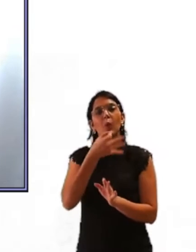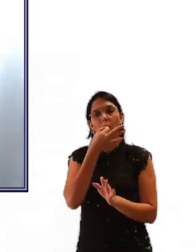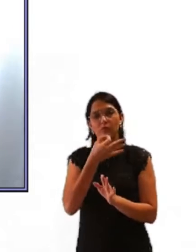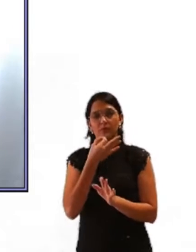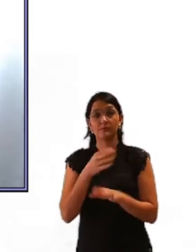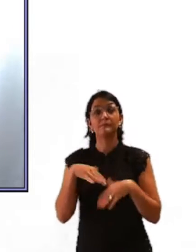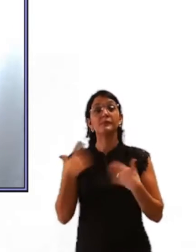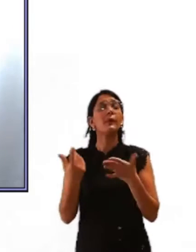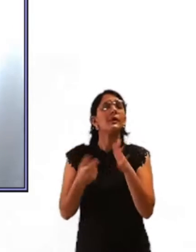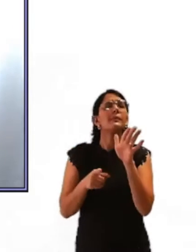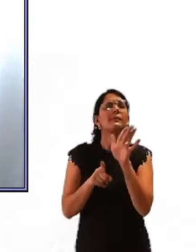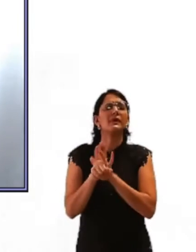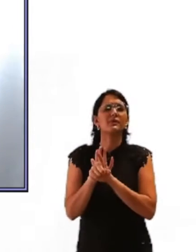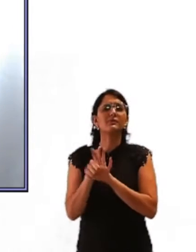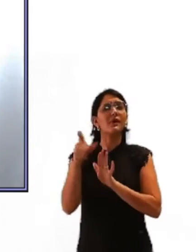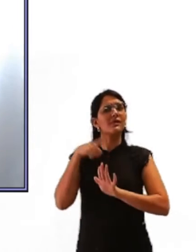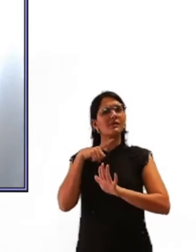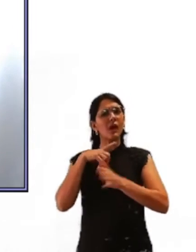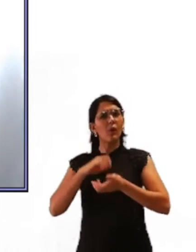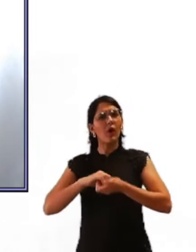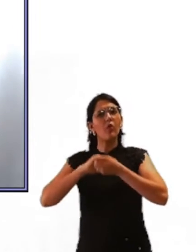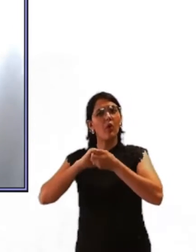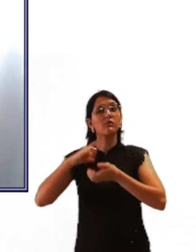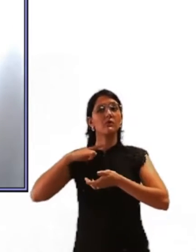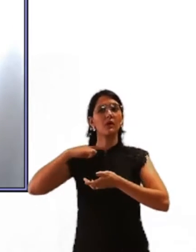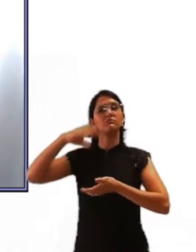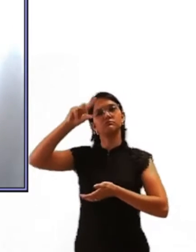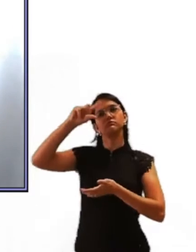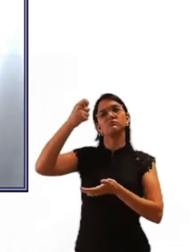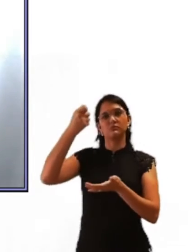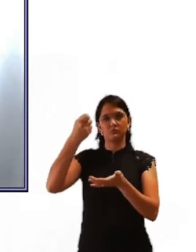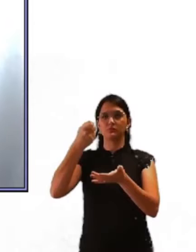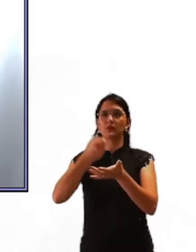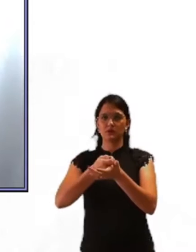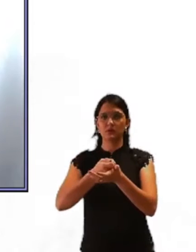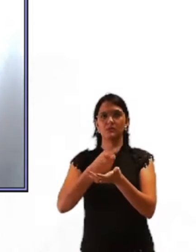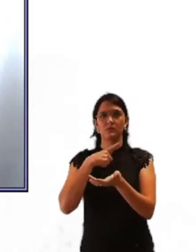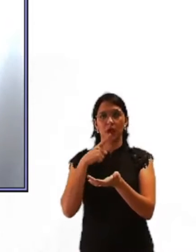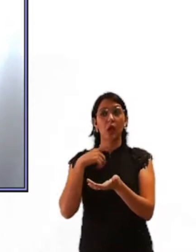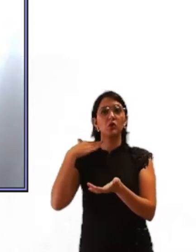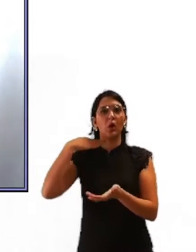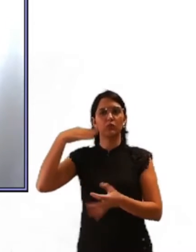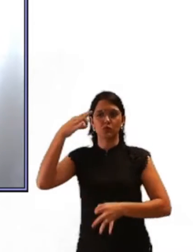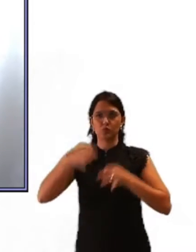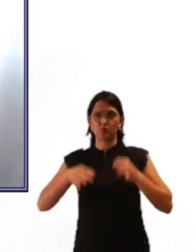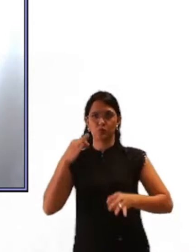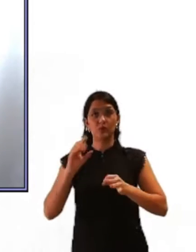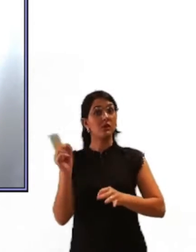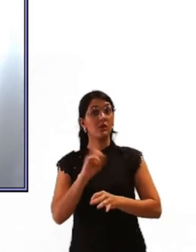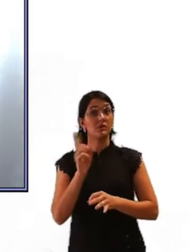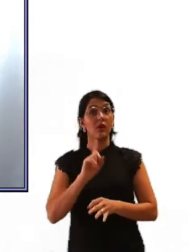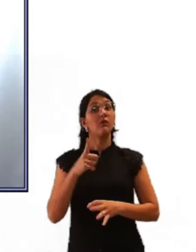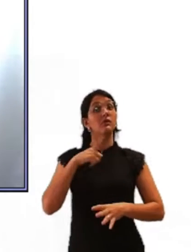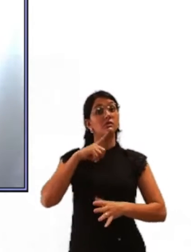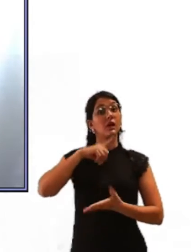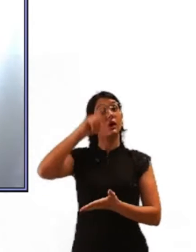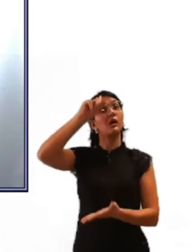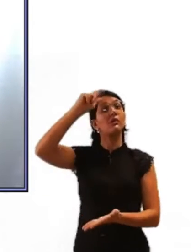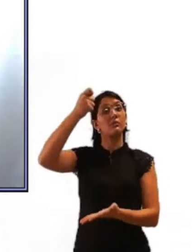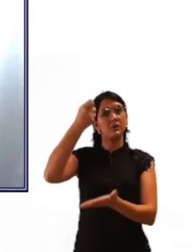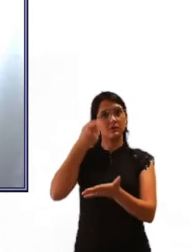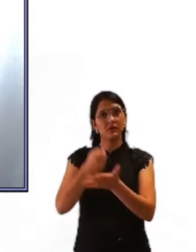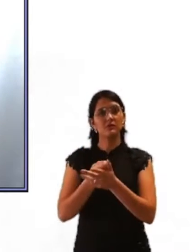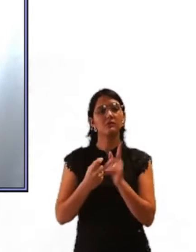uma tomada de decisão ali. Não é uma decisão do juiz, o juiz simplesmente homologa, mas há uma tomada de decisão